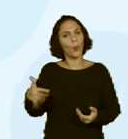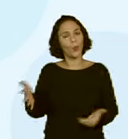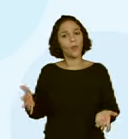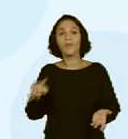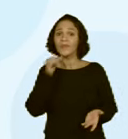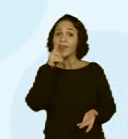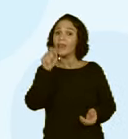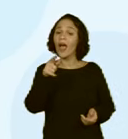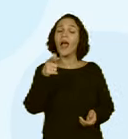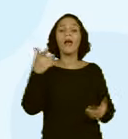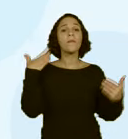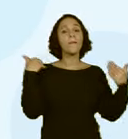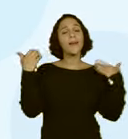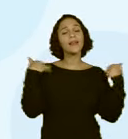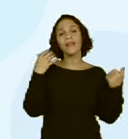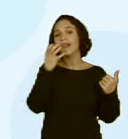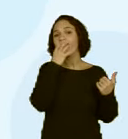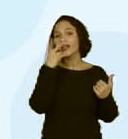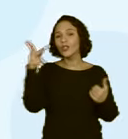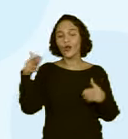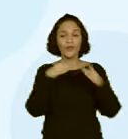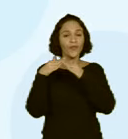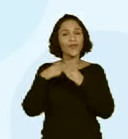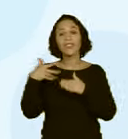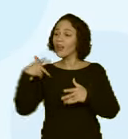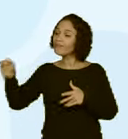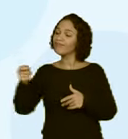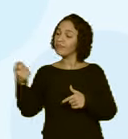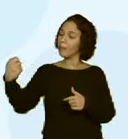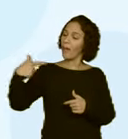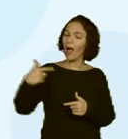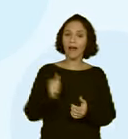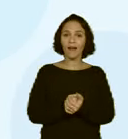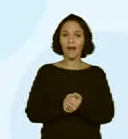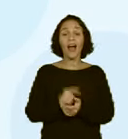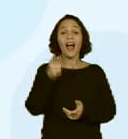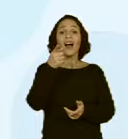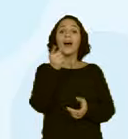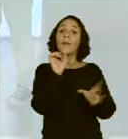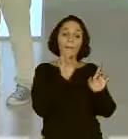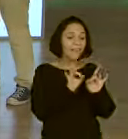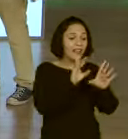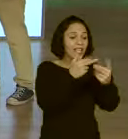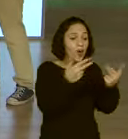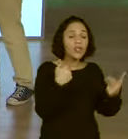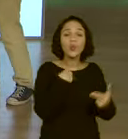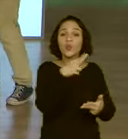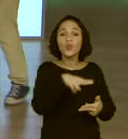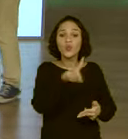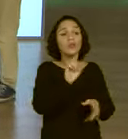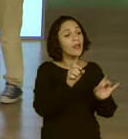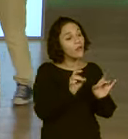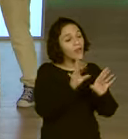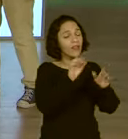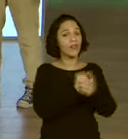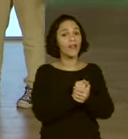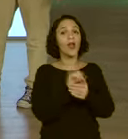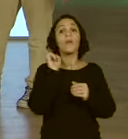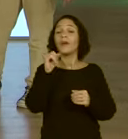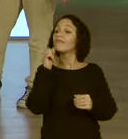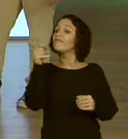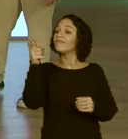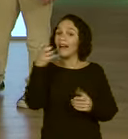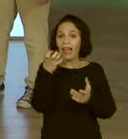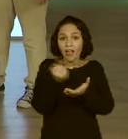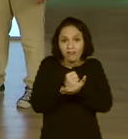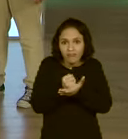usa mais, você pode pedir dinheiro de presente de Natal, em vez de pedir um presente, um videogame, pedir um dinheiro